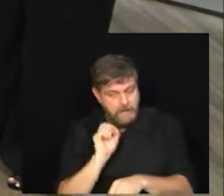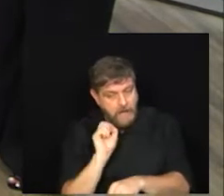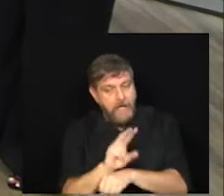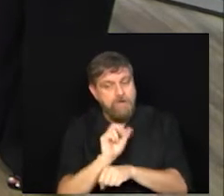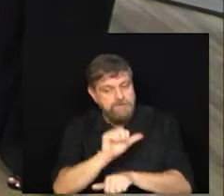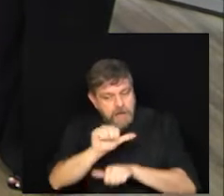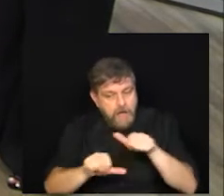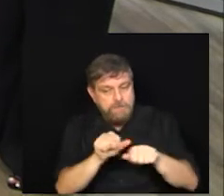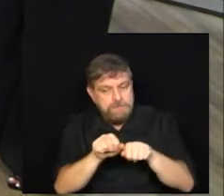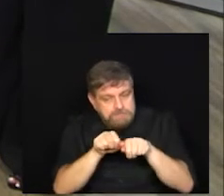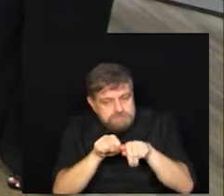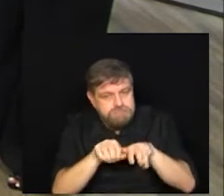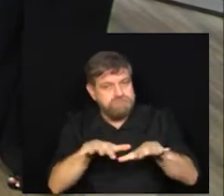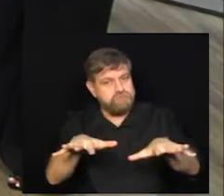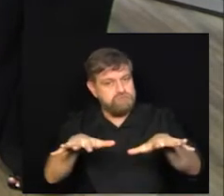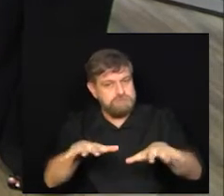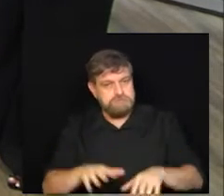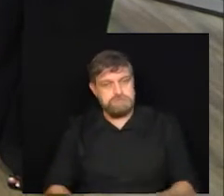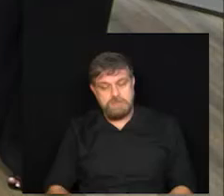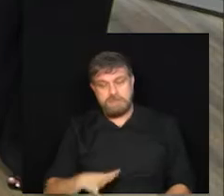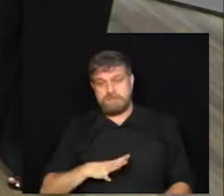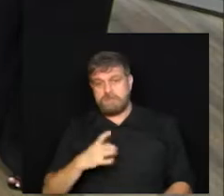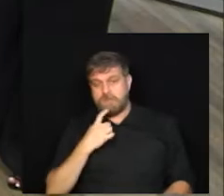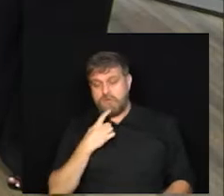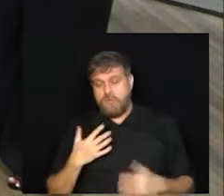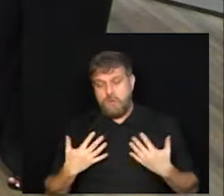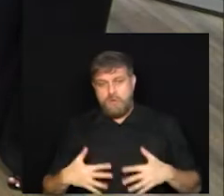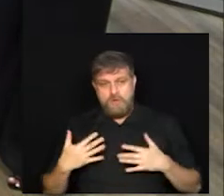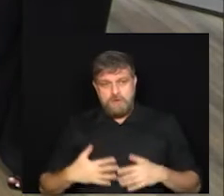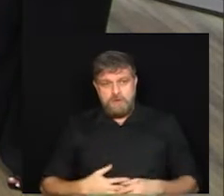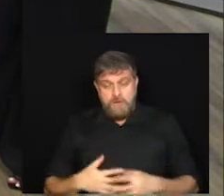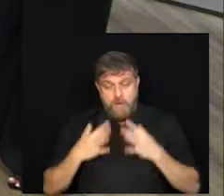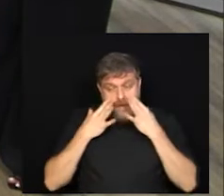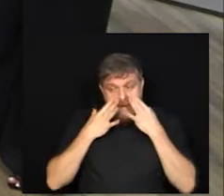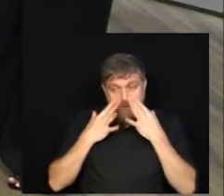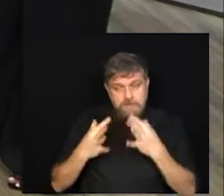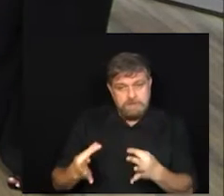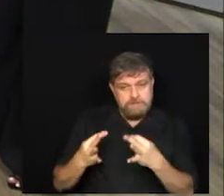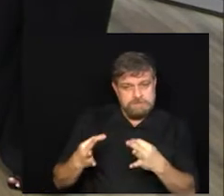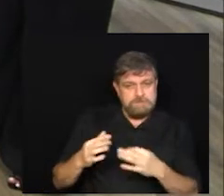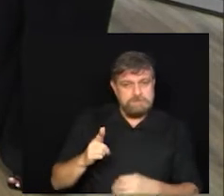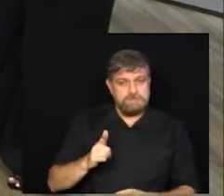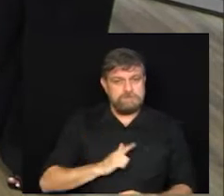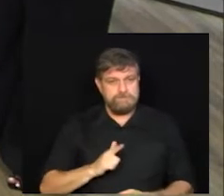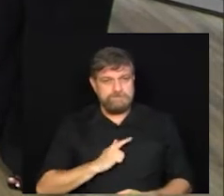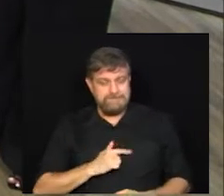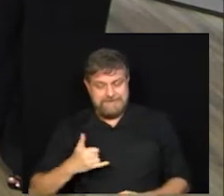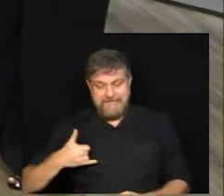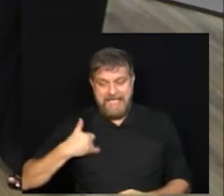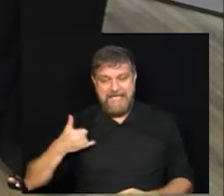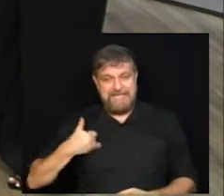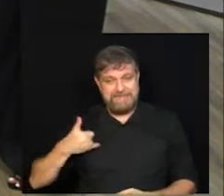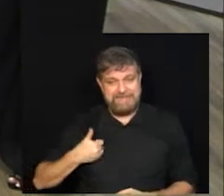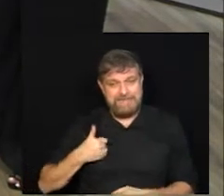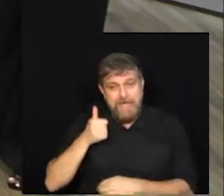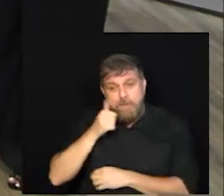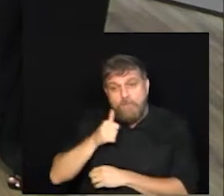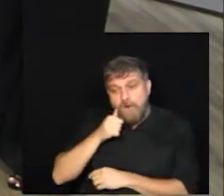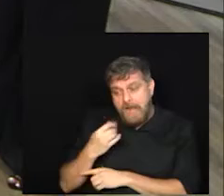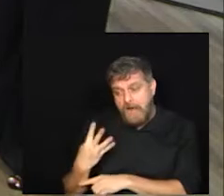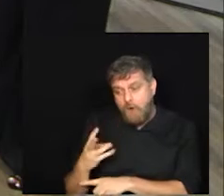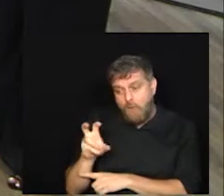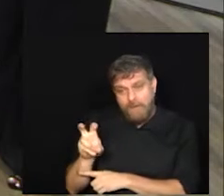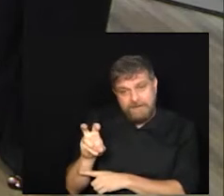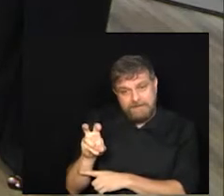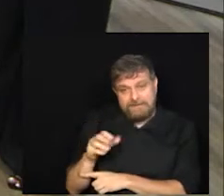da Covid-19 no nosso município, e chamam a atenção para a diferença da faixa etária, né? Uma mulher de